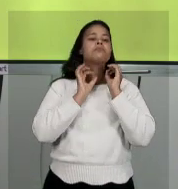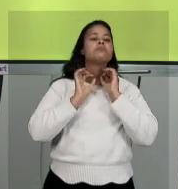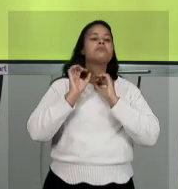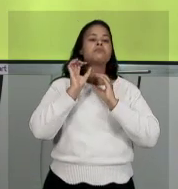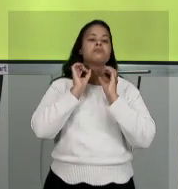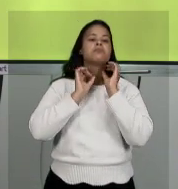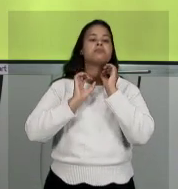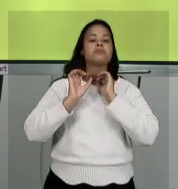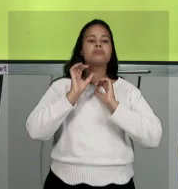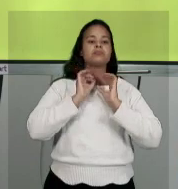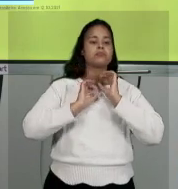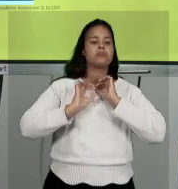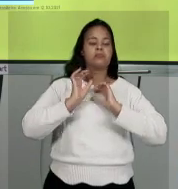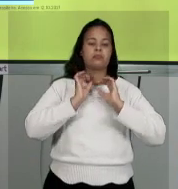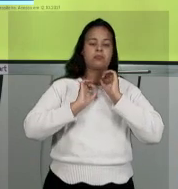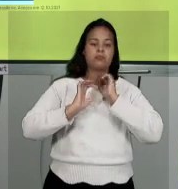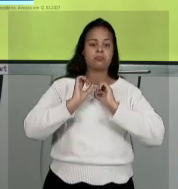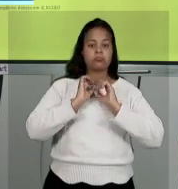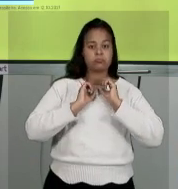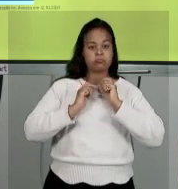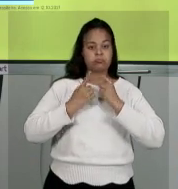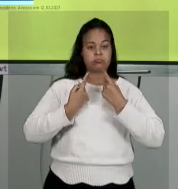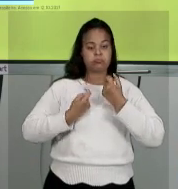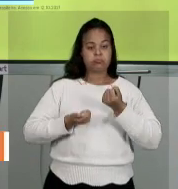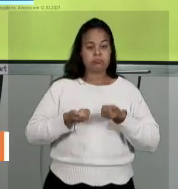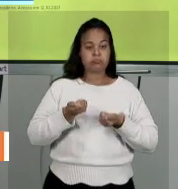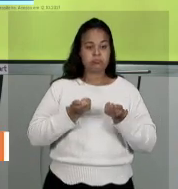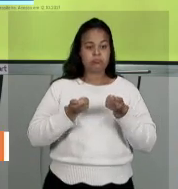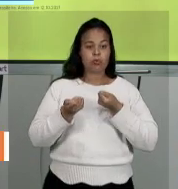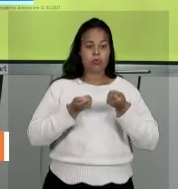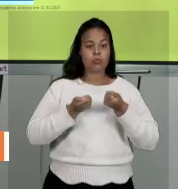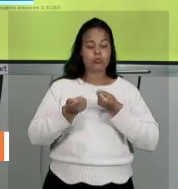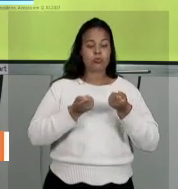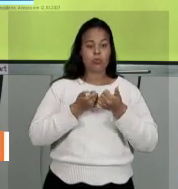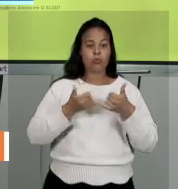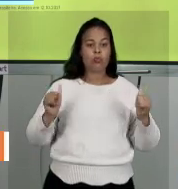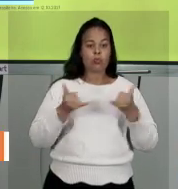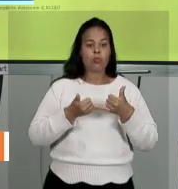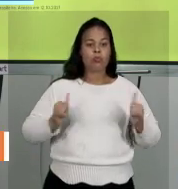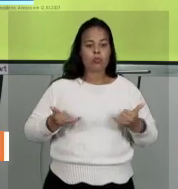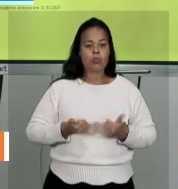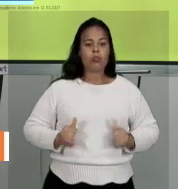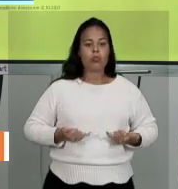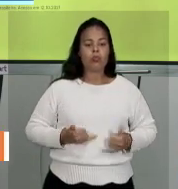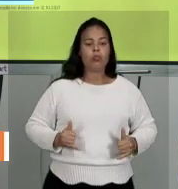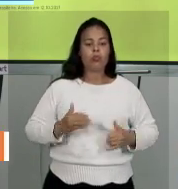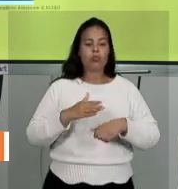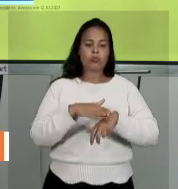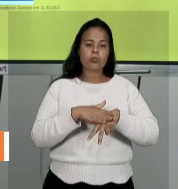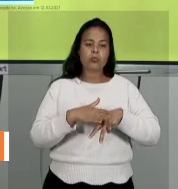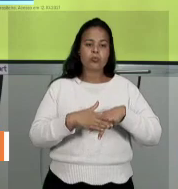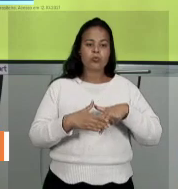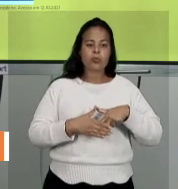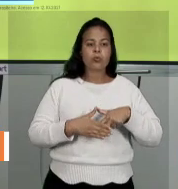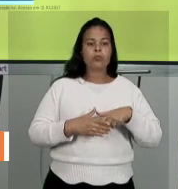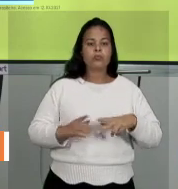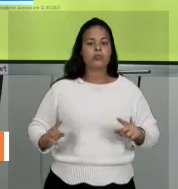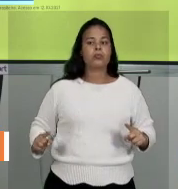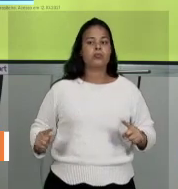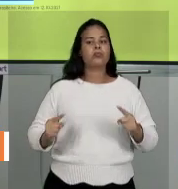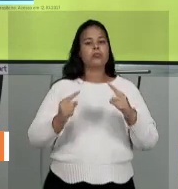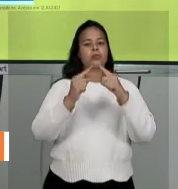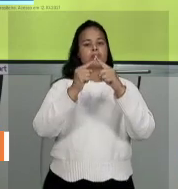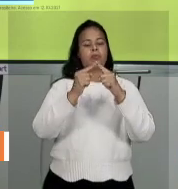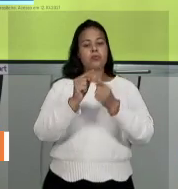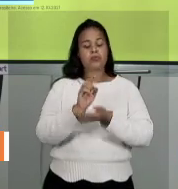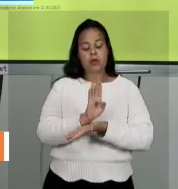quais regulam os mecanismos de controle de energia do corpo. Isso aqui é uma pirâmide alimentar. Então, gente, aqui na base